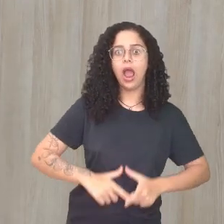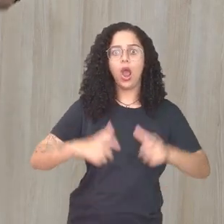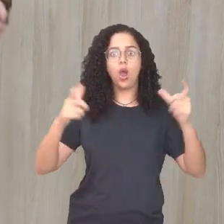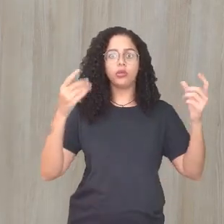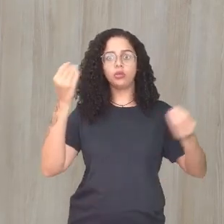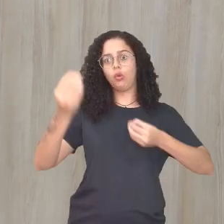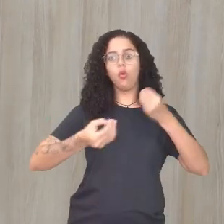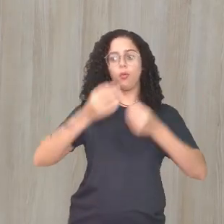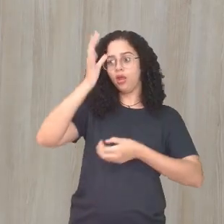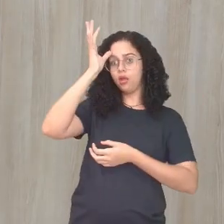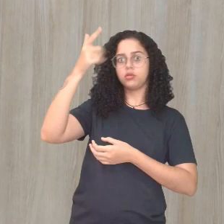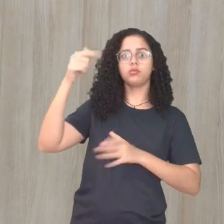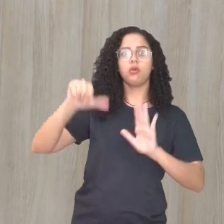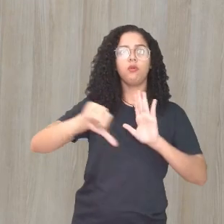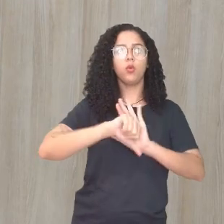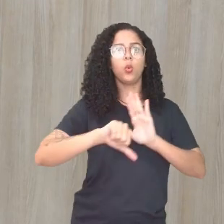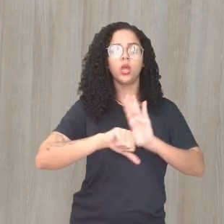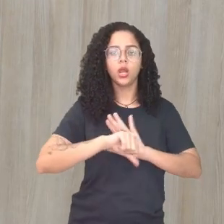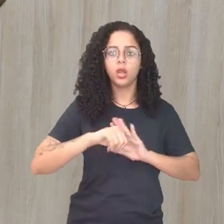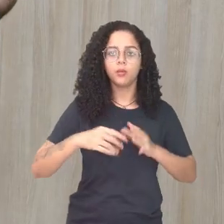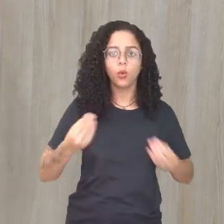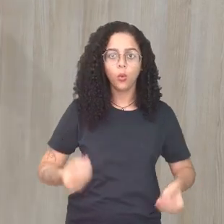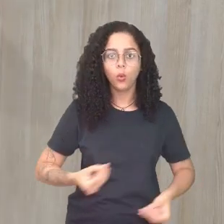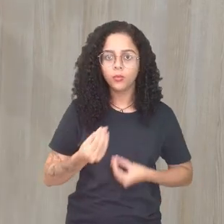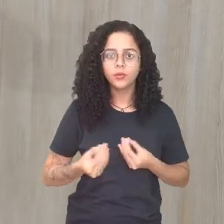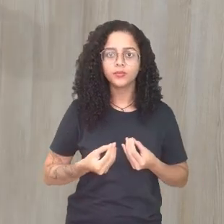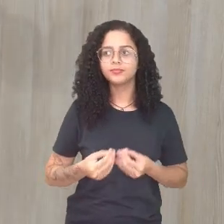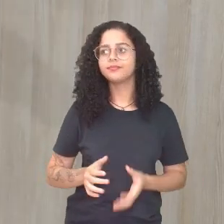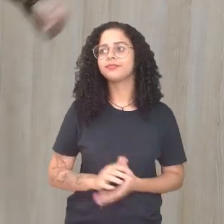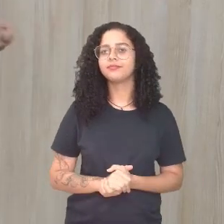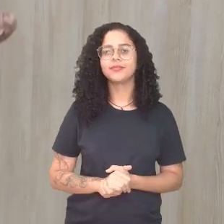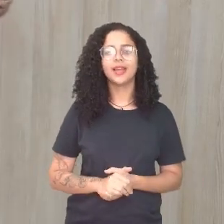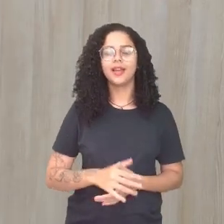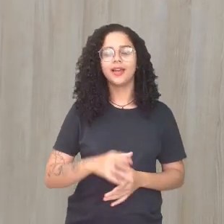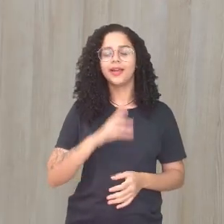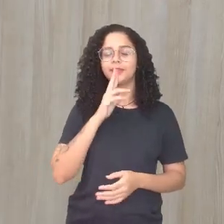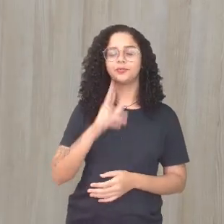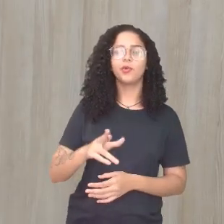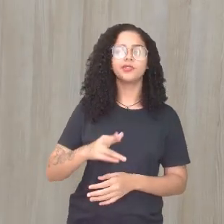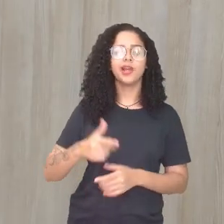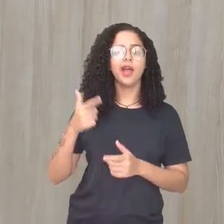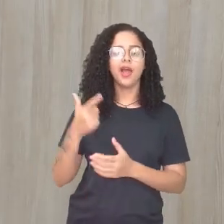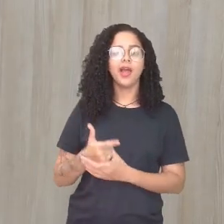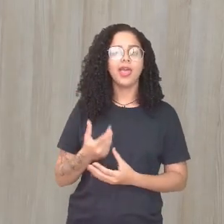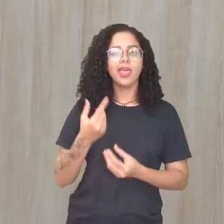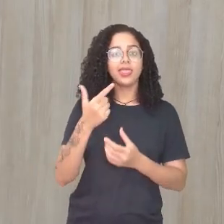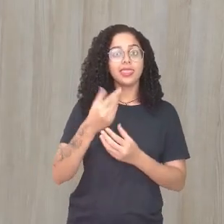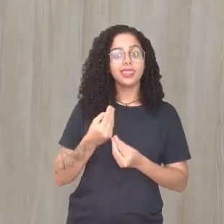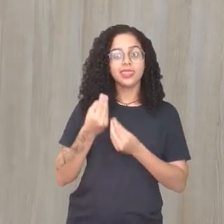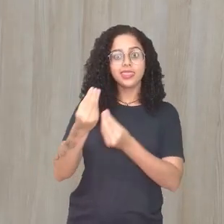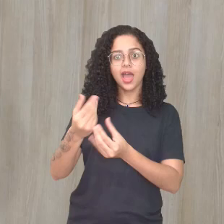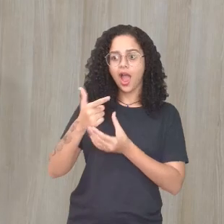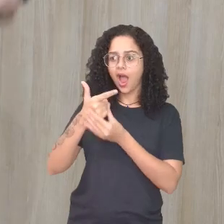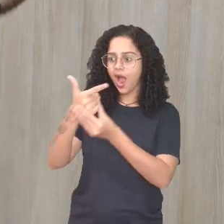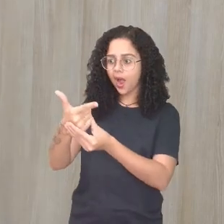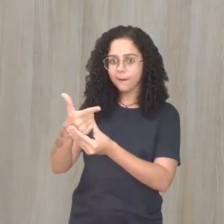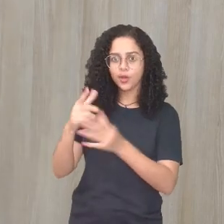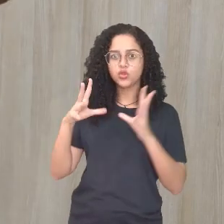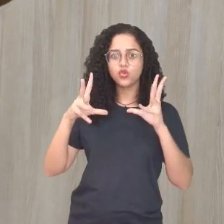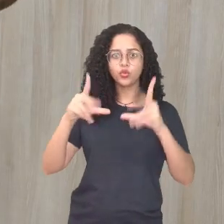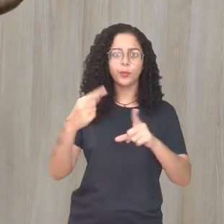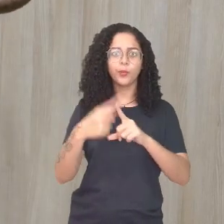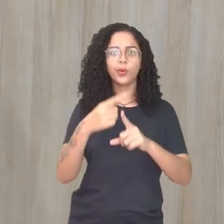que eu resolvo o problema da criminalidade, professor? Arma todo mundo. Vamos dar arma para todo mundo, porque se o